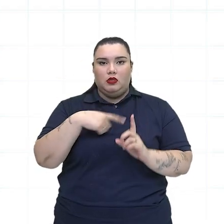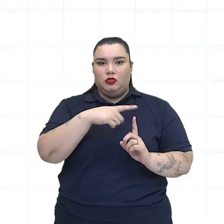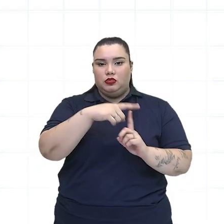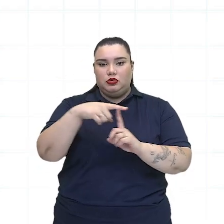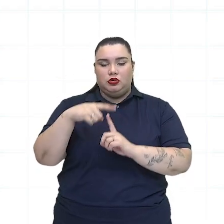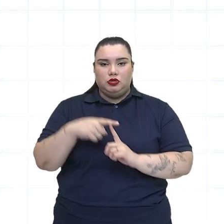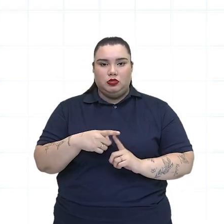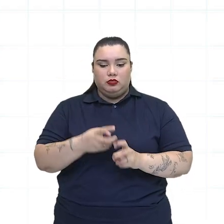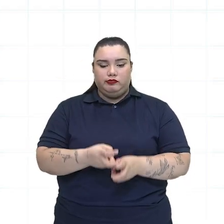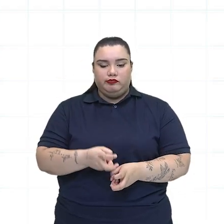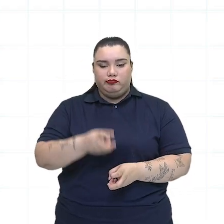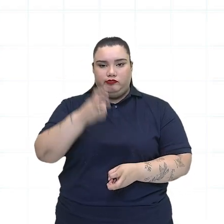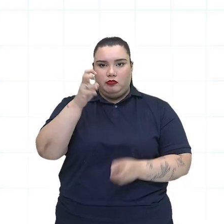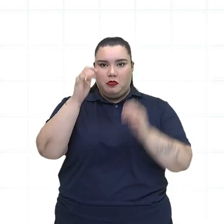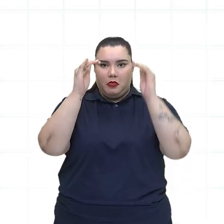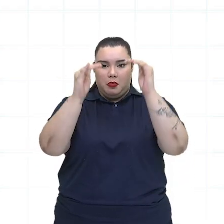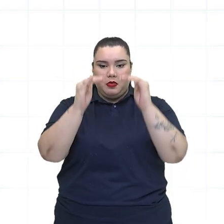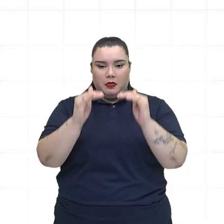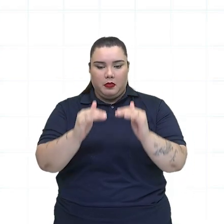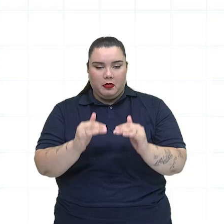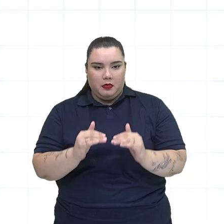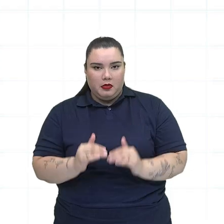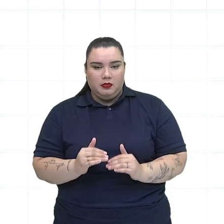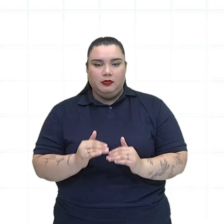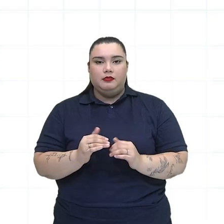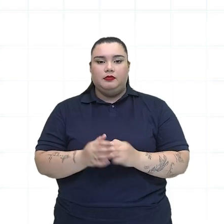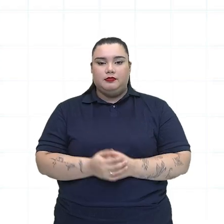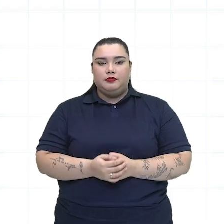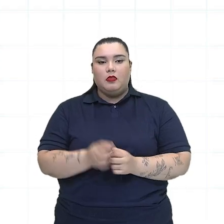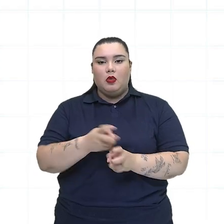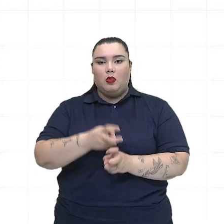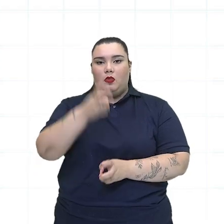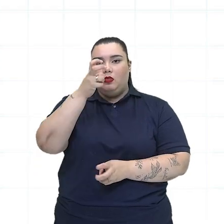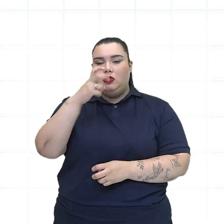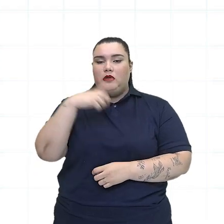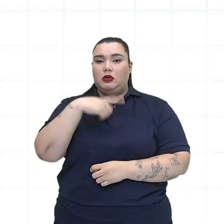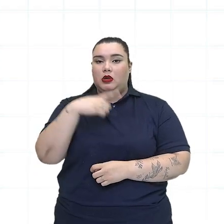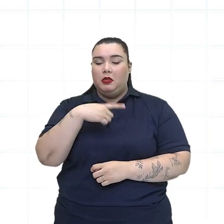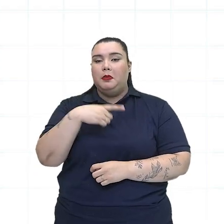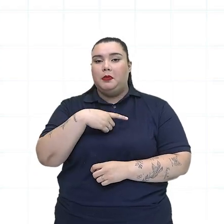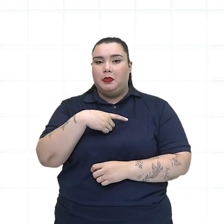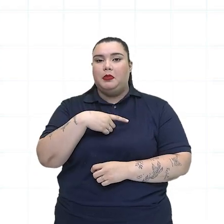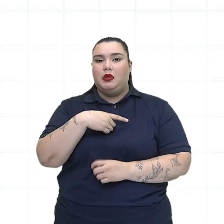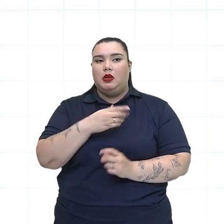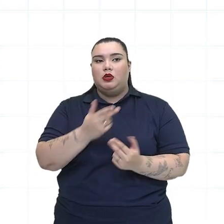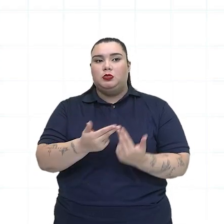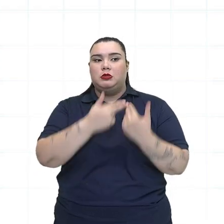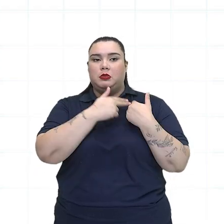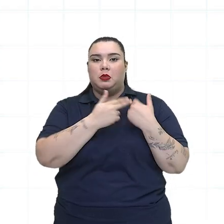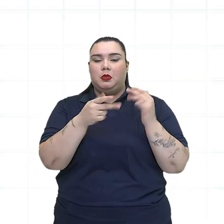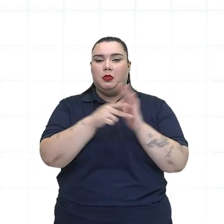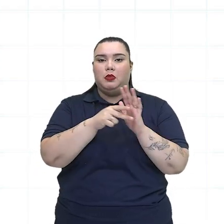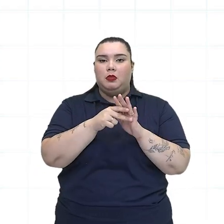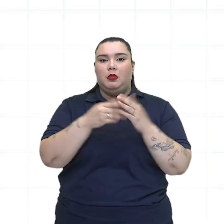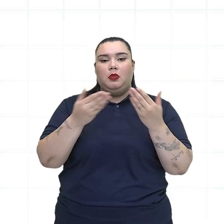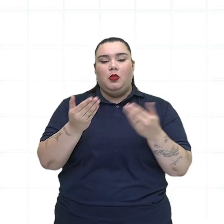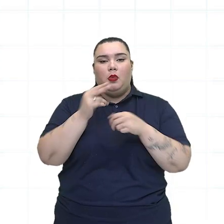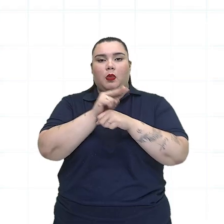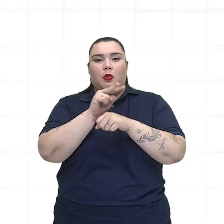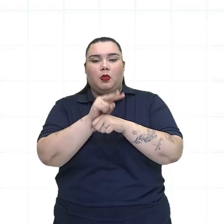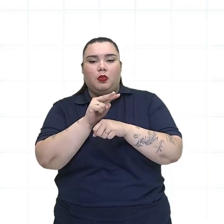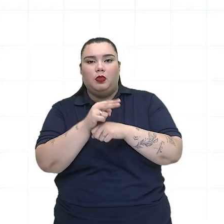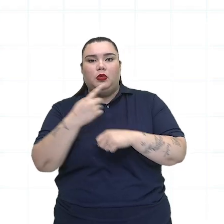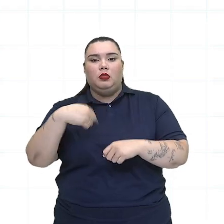né, que eu acabei de apresentar para vocês, e a nossa coluna vertebral, ela também tem funções específicas, que é para manter a